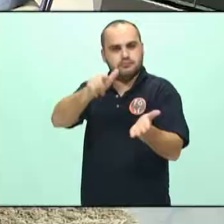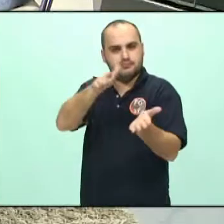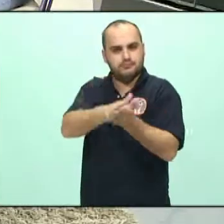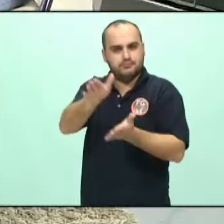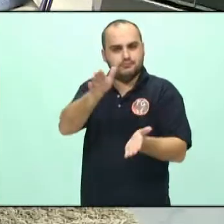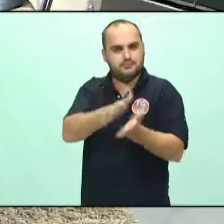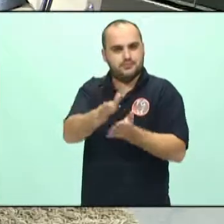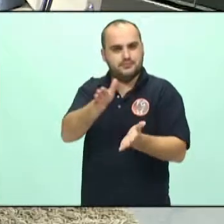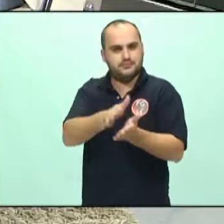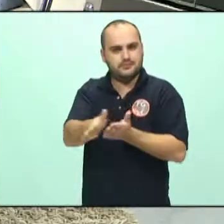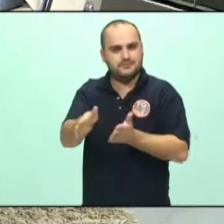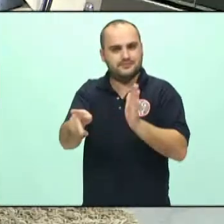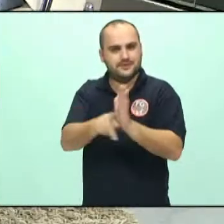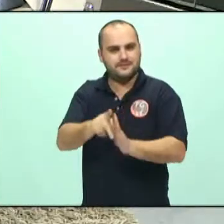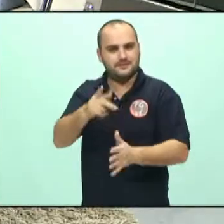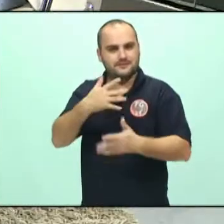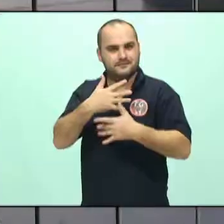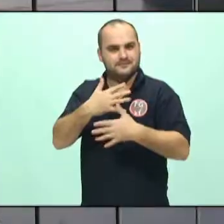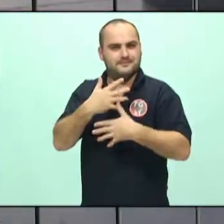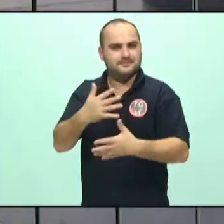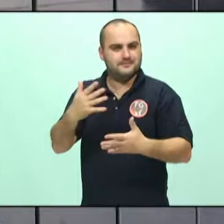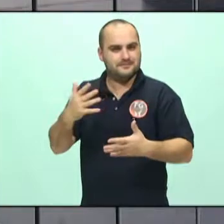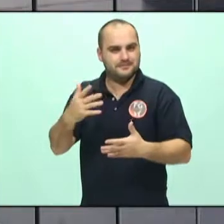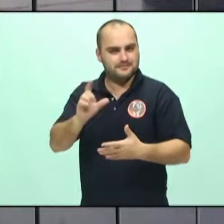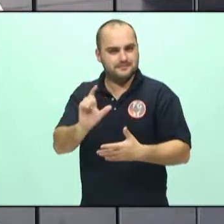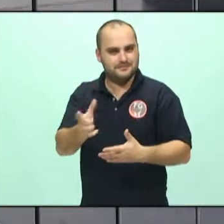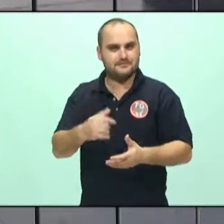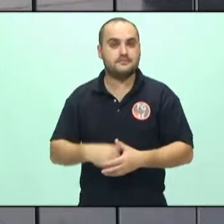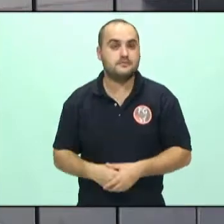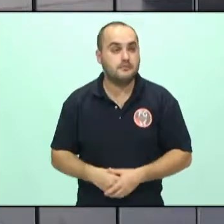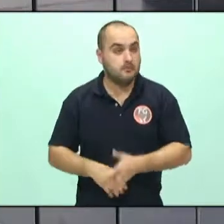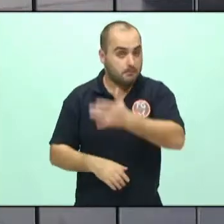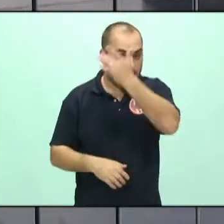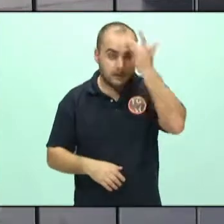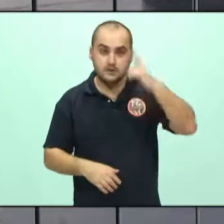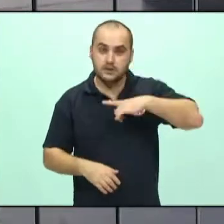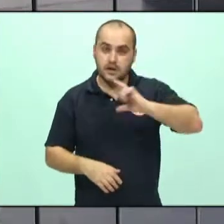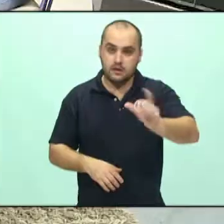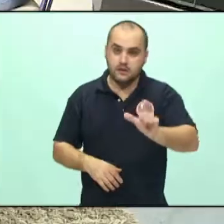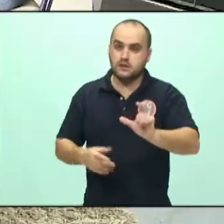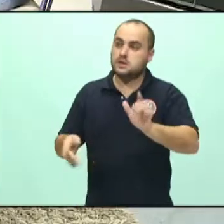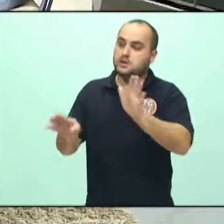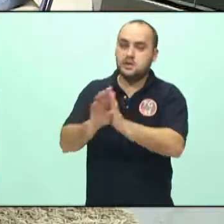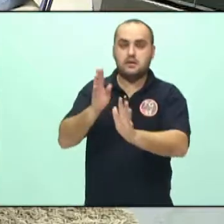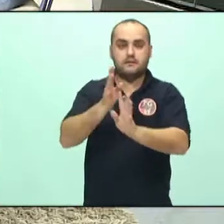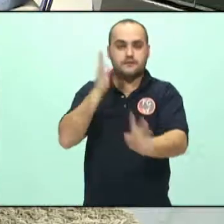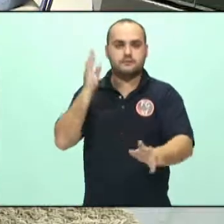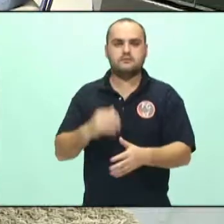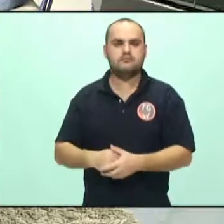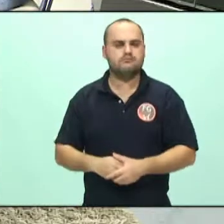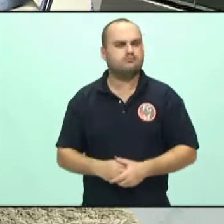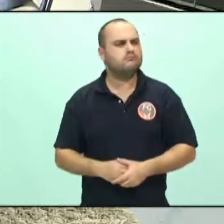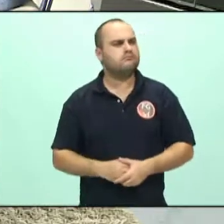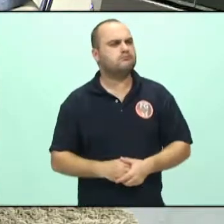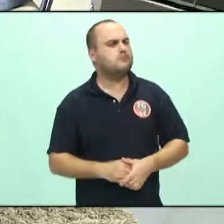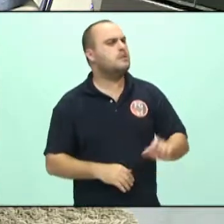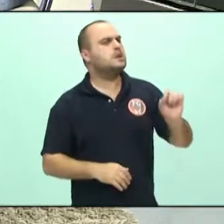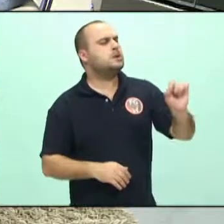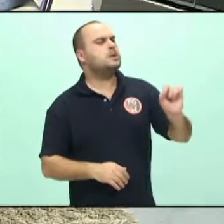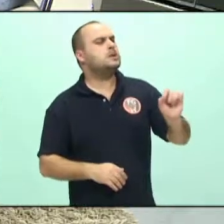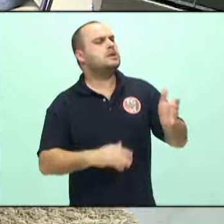autista. E aí agora as pessoas que têm a carteirinha chegam na fila. Ficou afeta que secretaria é essa situação, vereador?